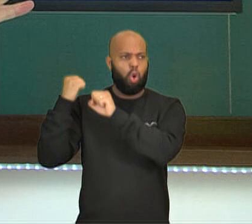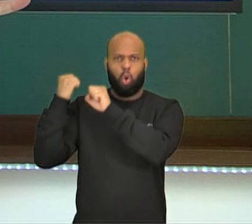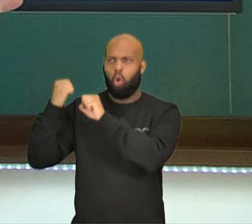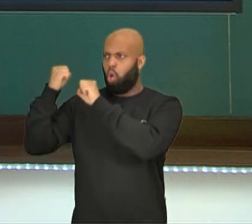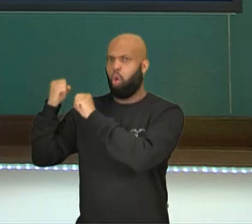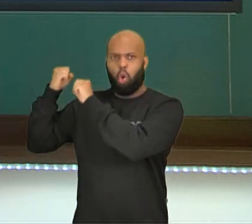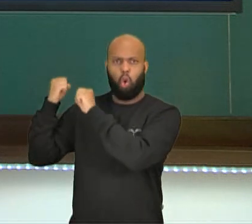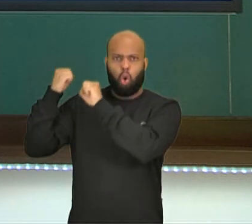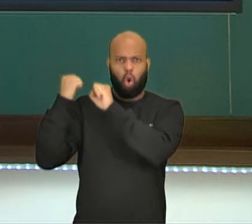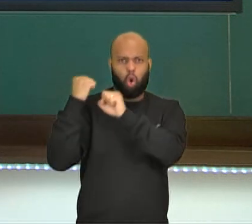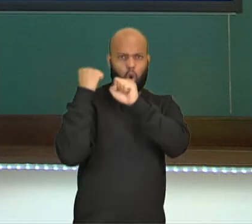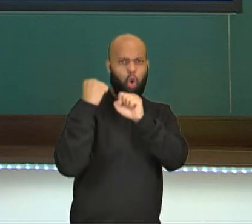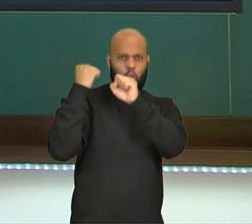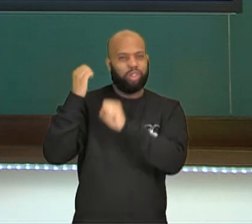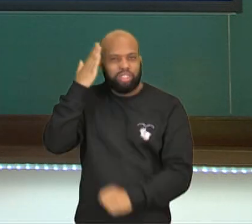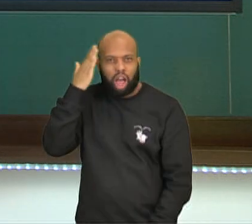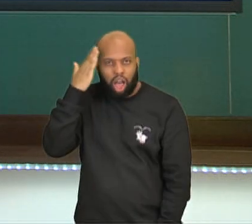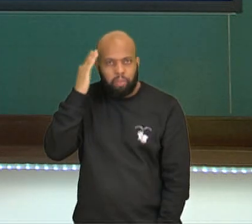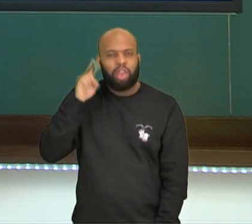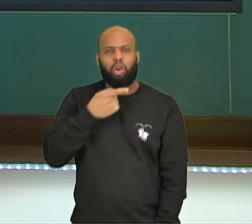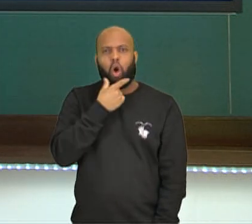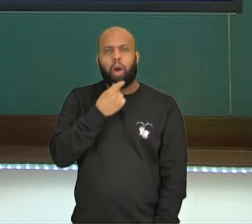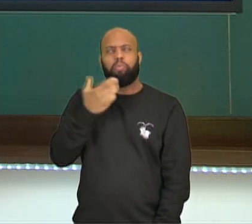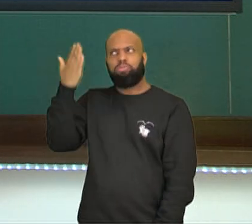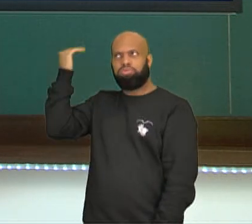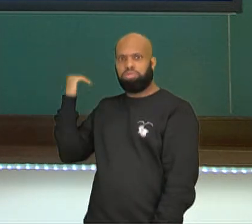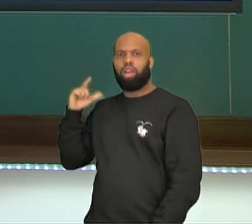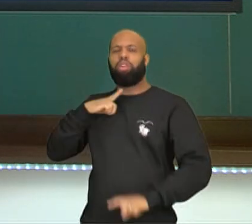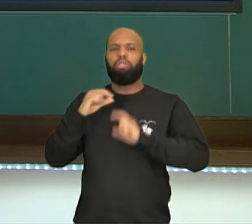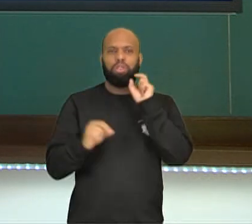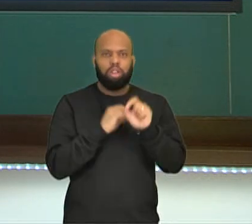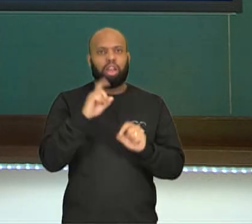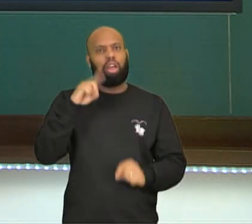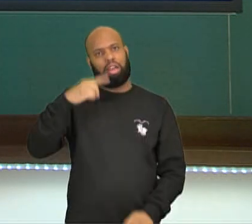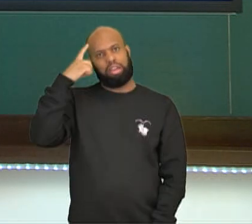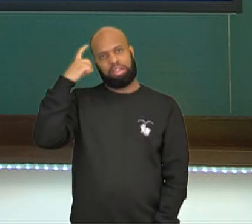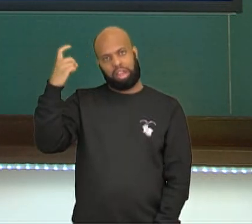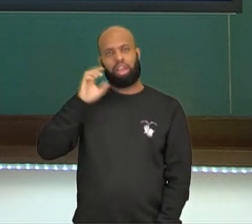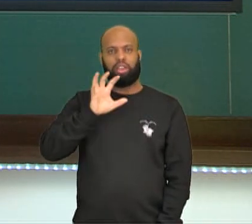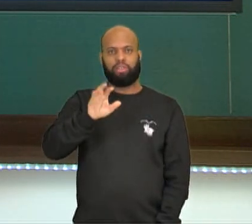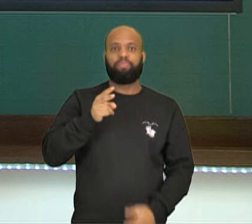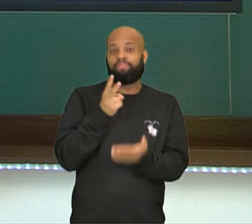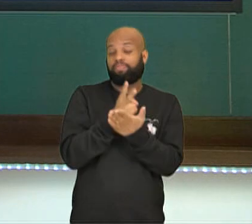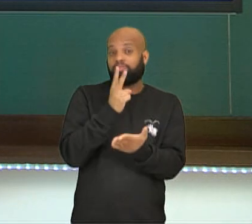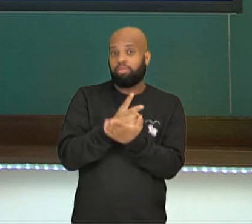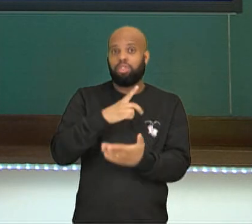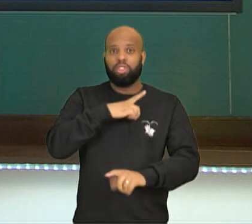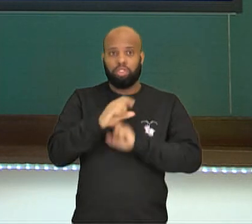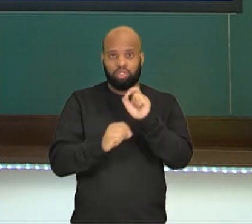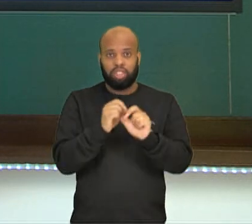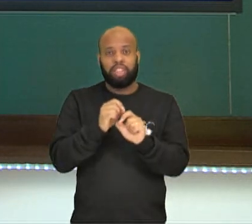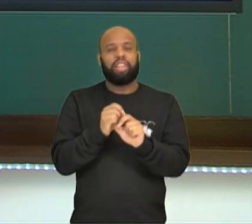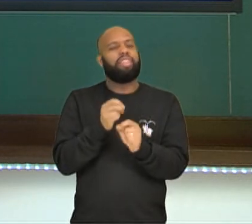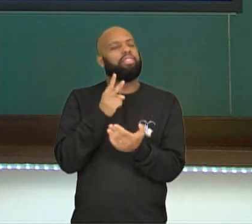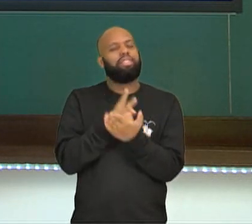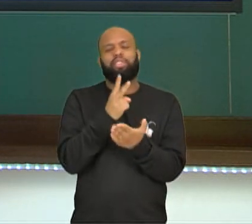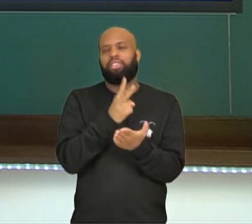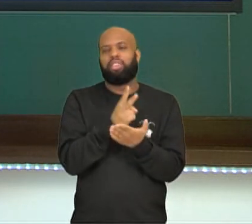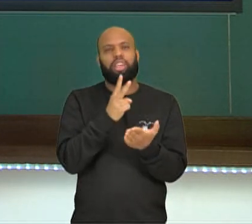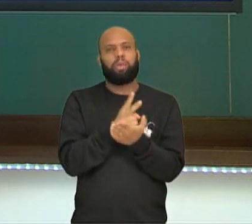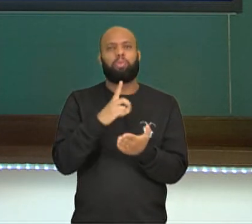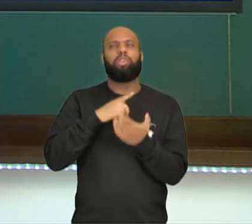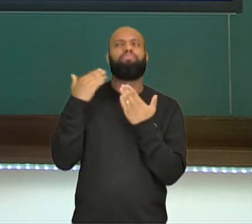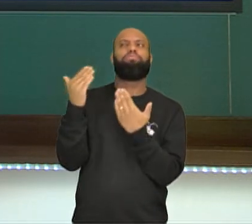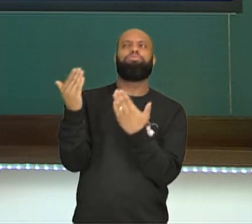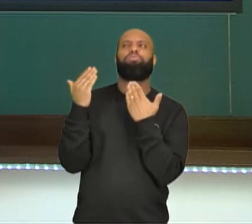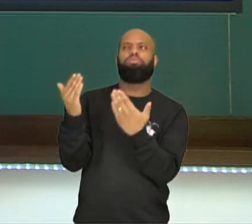atrás. Eu estou colocando uma ideia assim bem hipotética, mas sempre norteou o homem. Essas perguntas sempre estiveram junto com